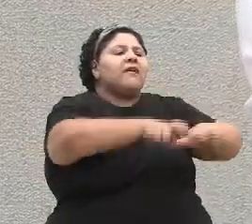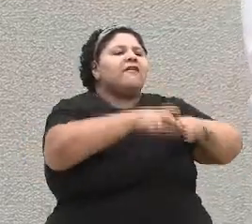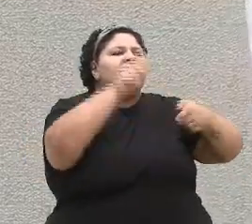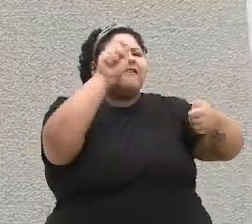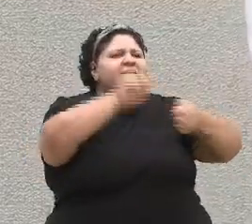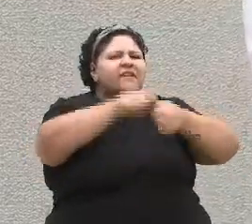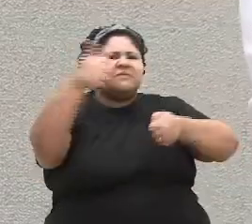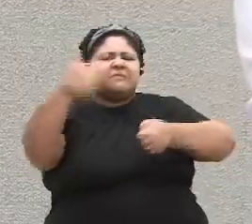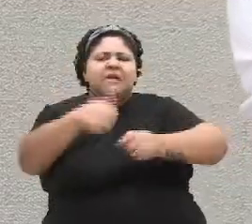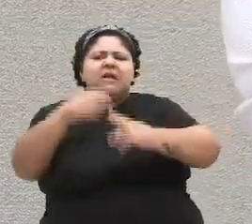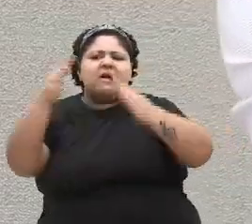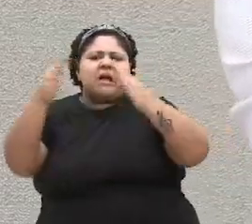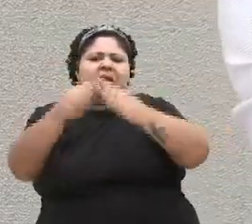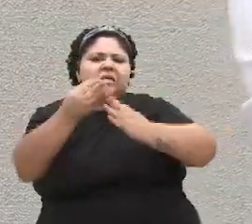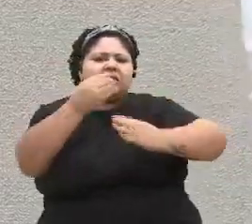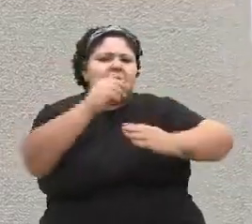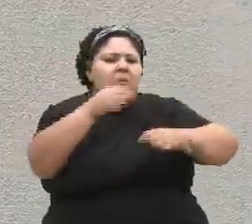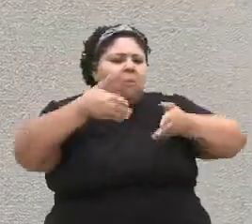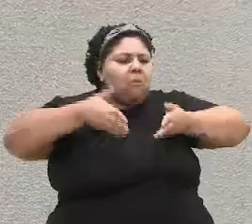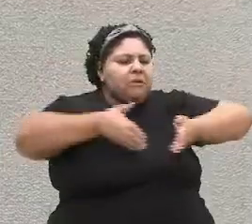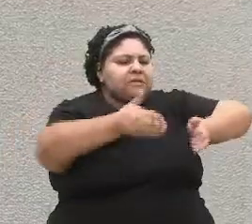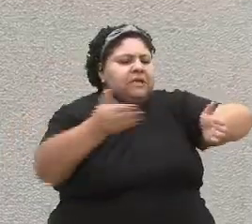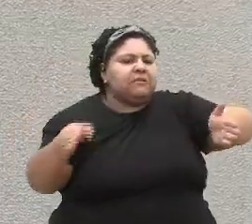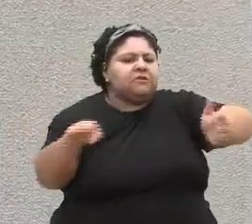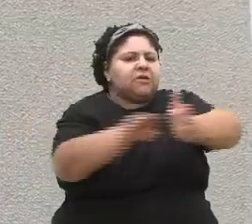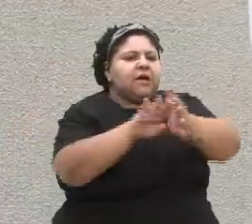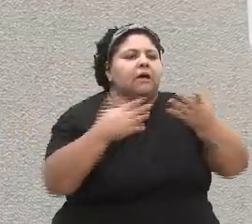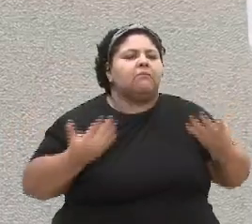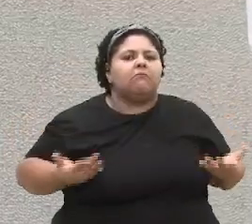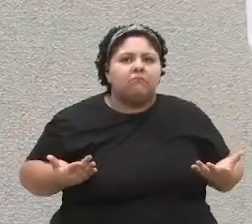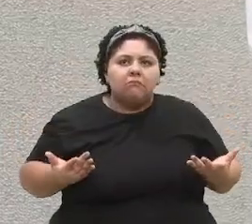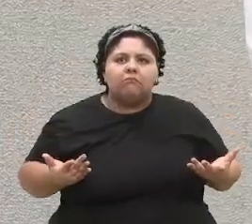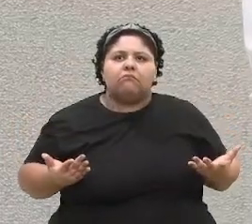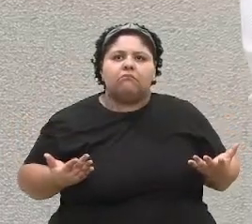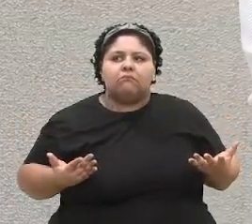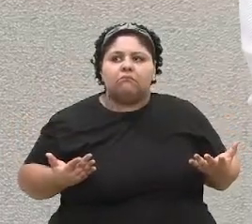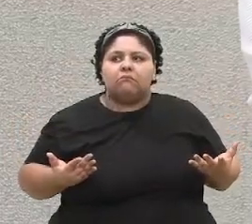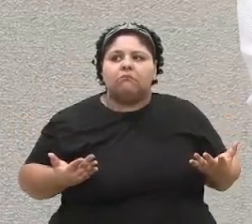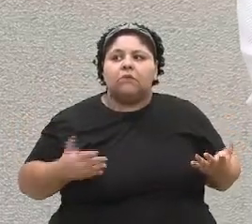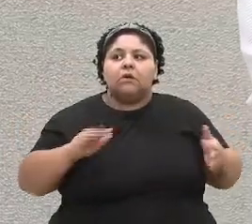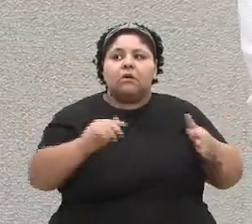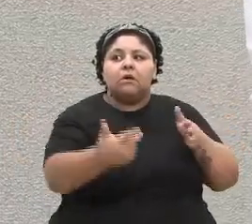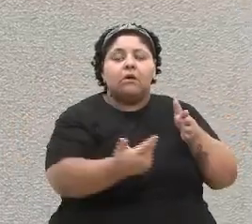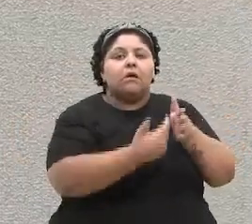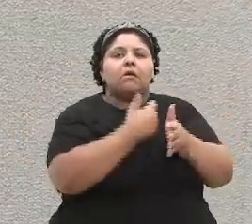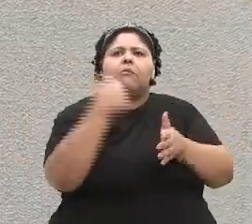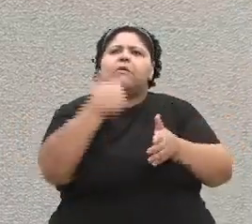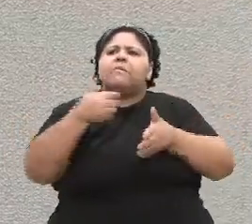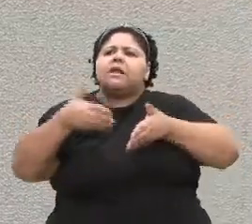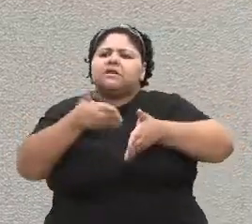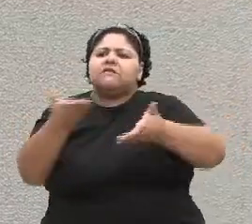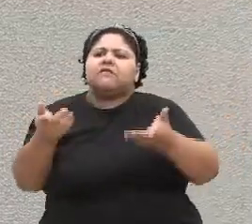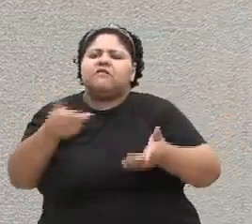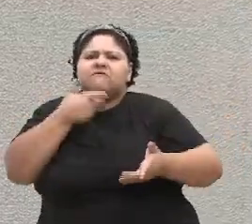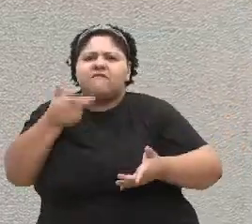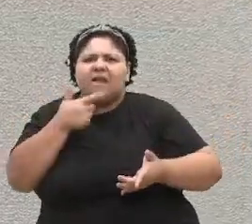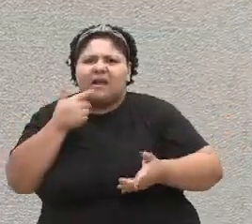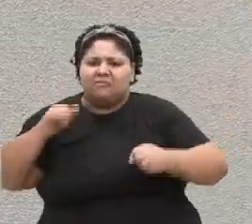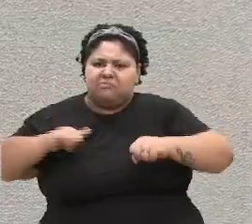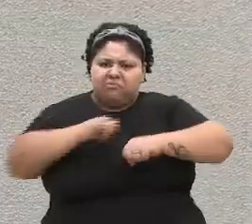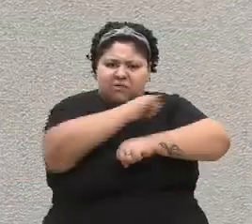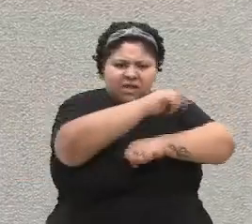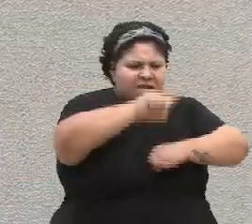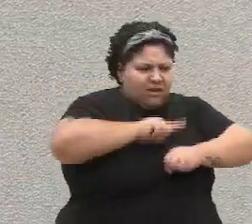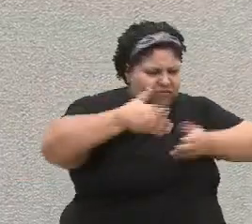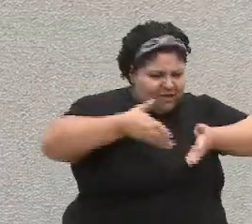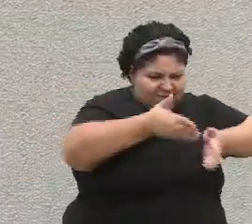a casa... O primeiro a estrada para chegar na chácara. Ele me disse, primeiro a estrada, então vocês estão falando de fazer um aeroporto que não tem